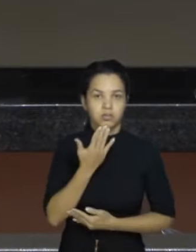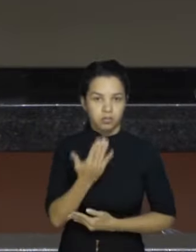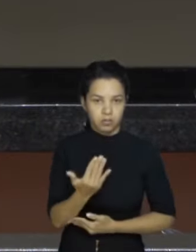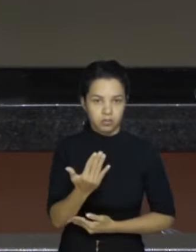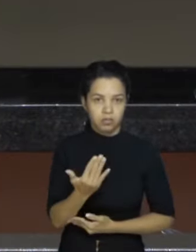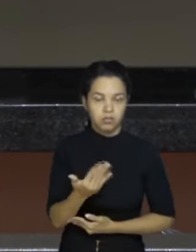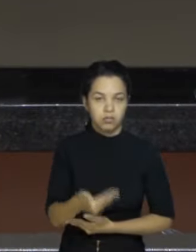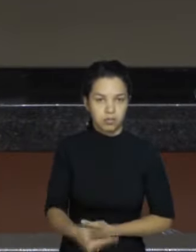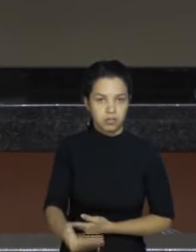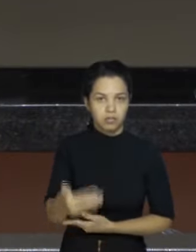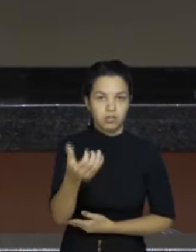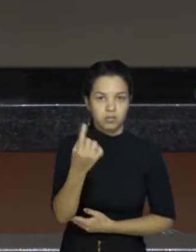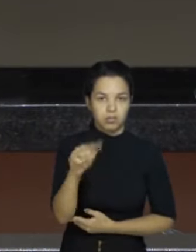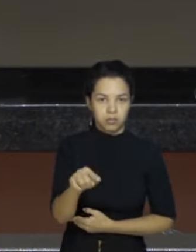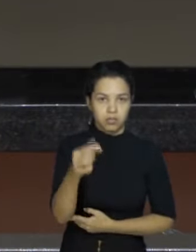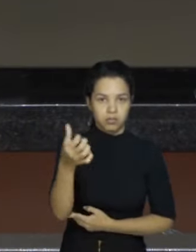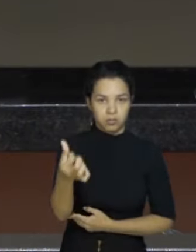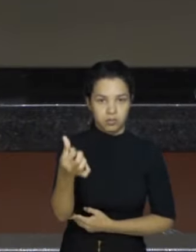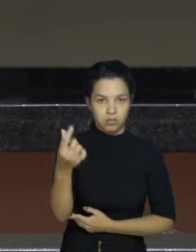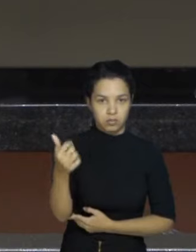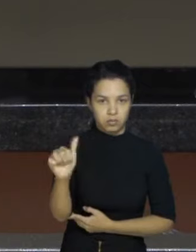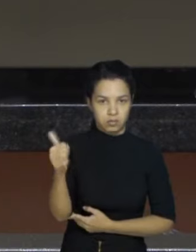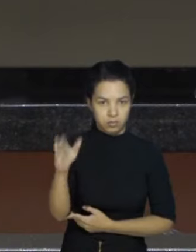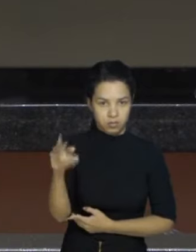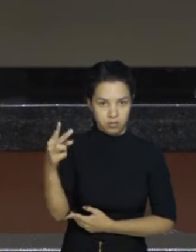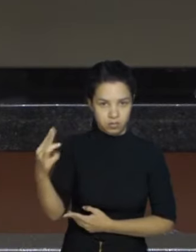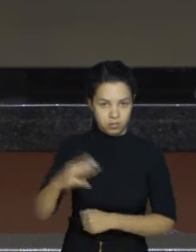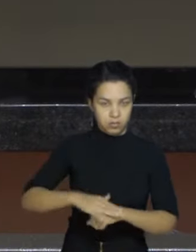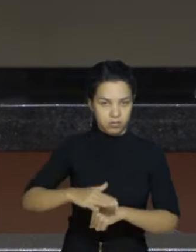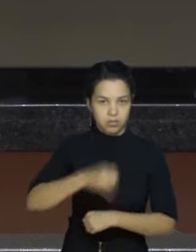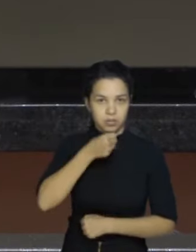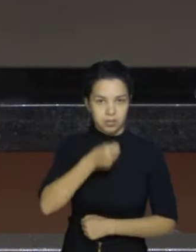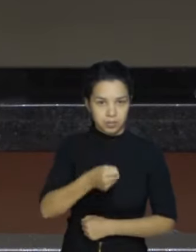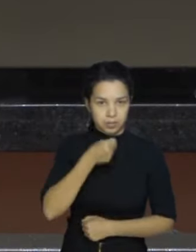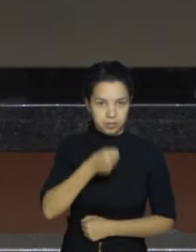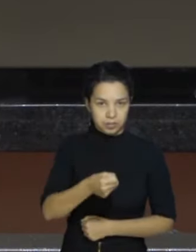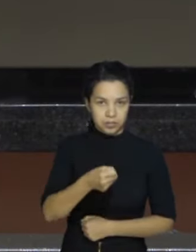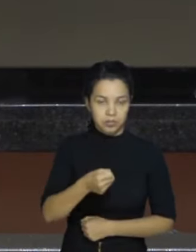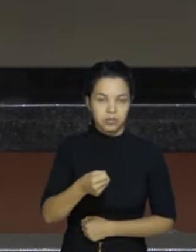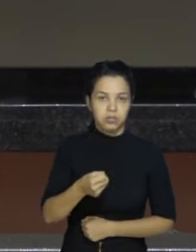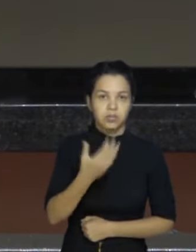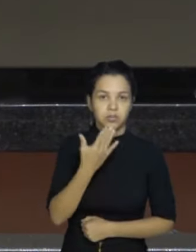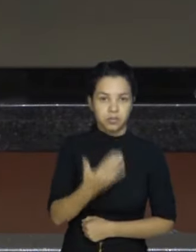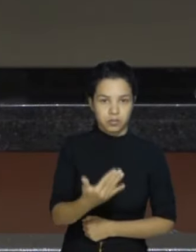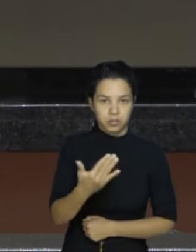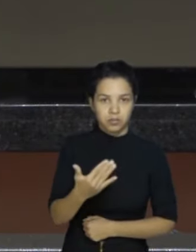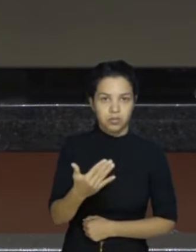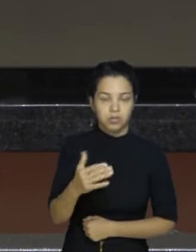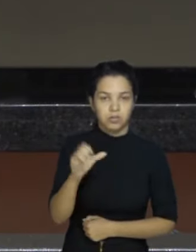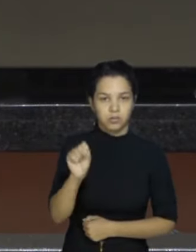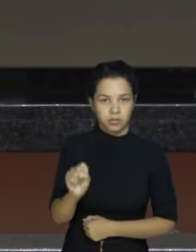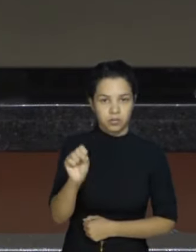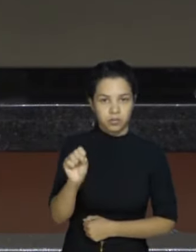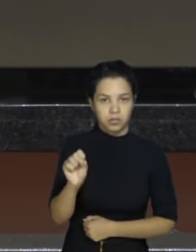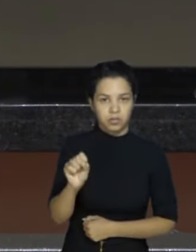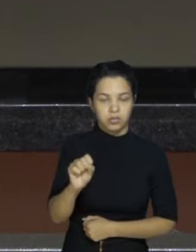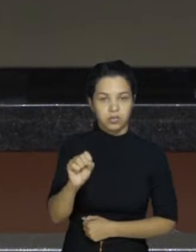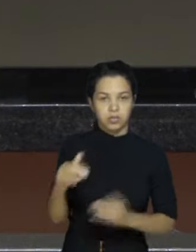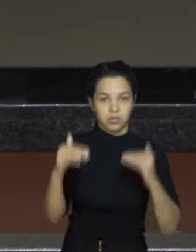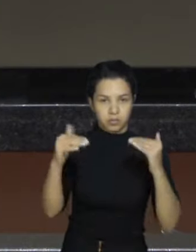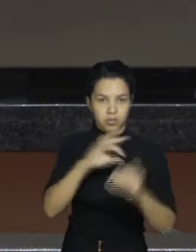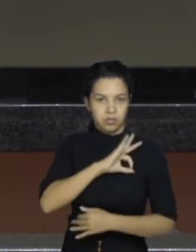requerimento 1611/2023 da Torre deputado processo Guimarães solicitando ao superintendente da Polícia Rodoviária Federal do Estado